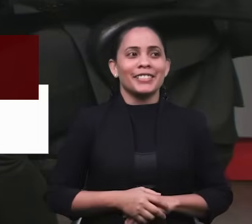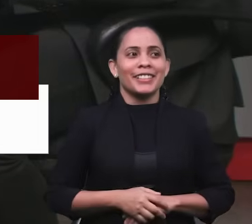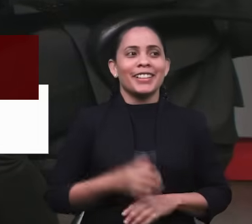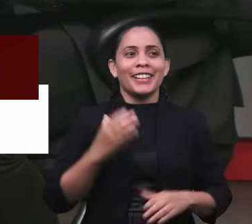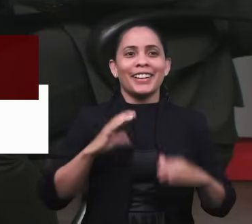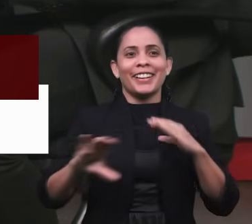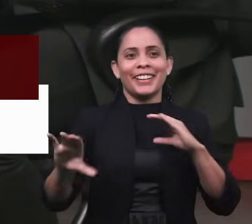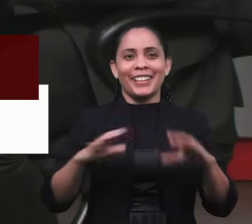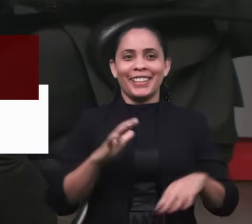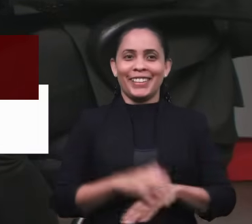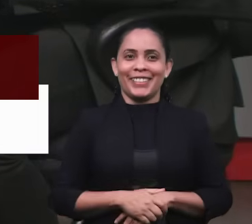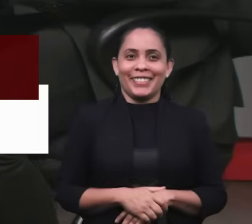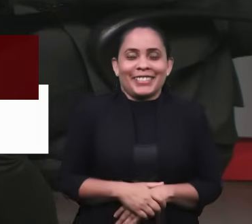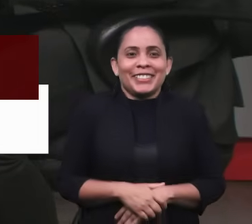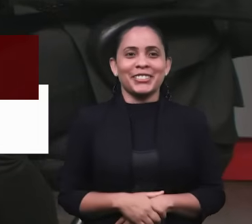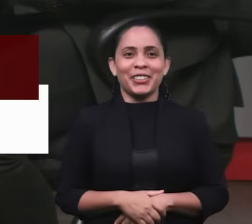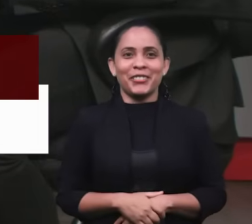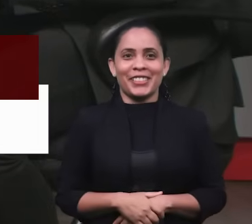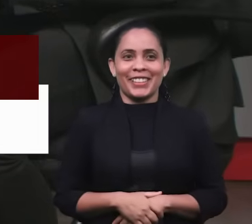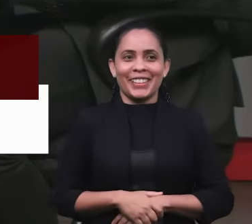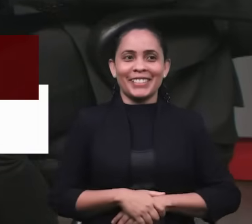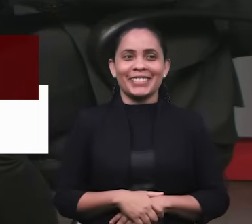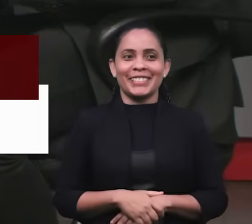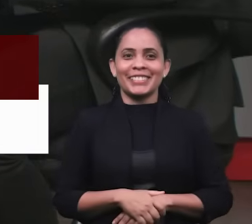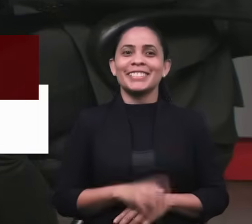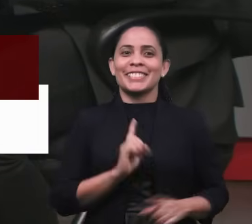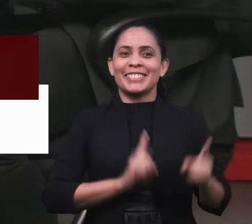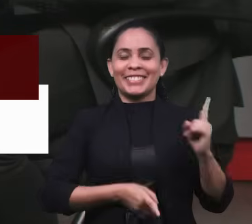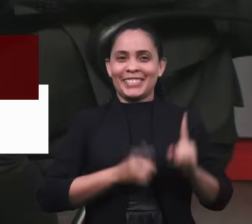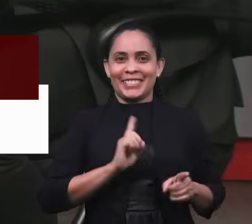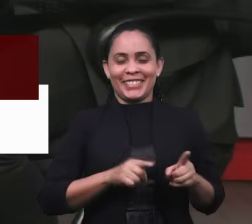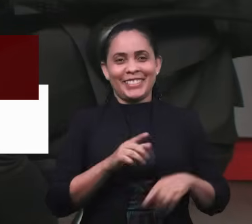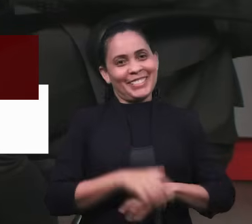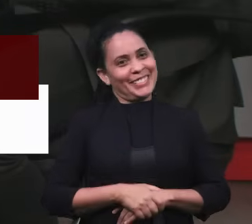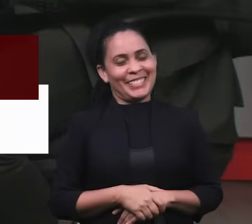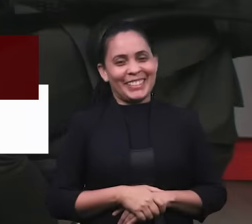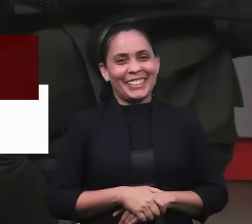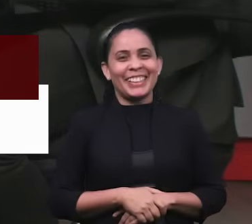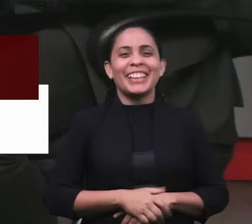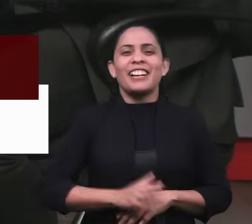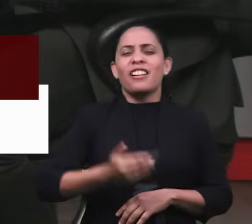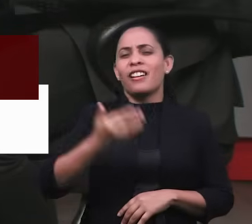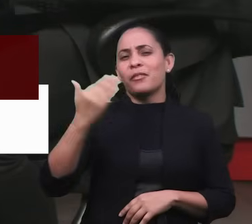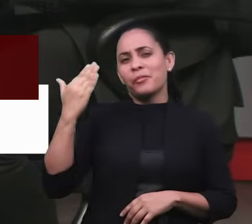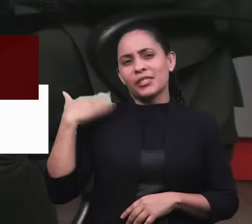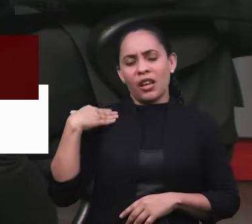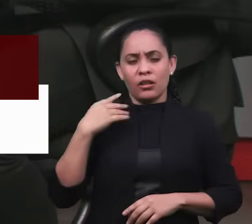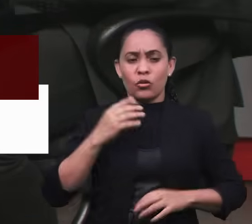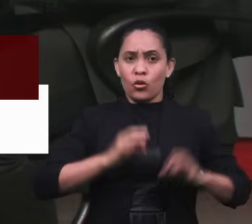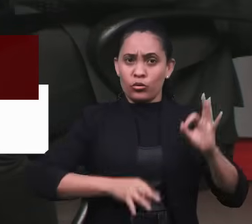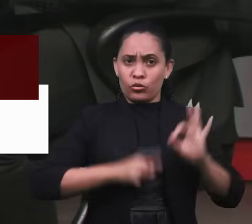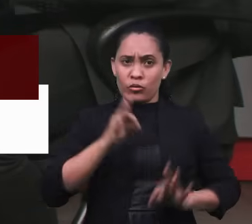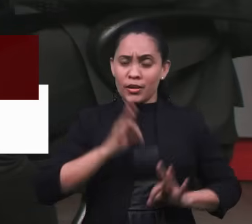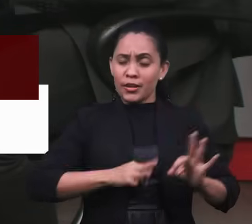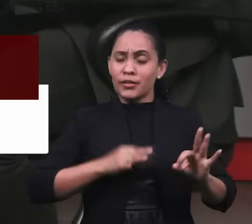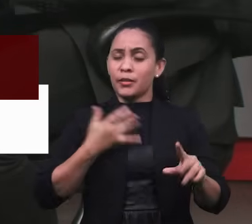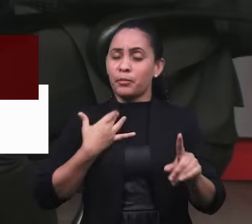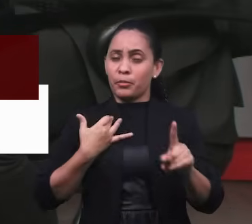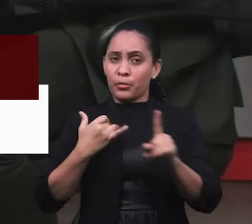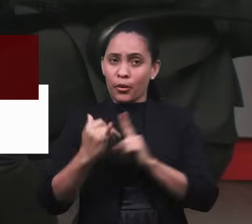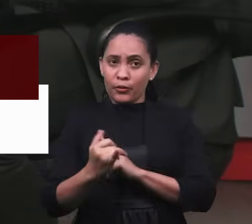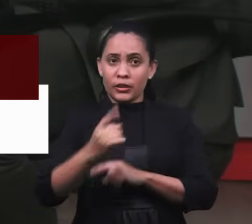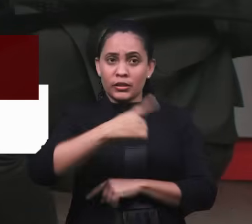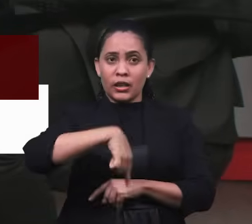e Baraque, Débora juíza, levantada pelo Senhor no seu tempo, juíza, profetiza, e